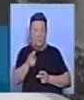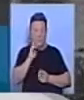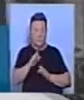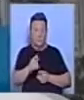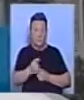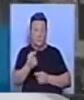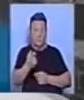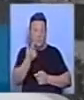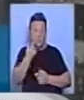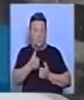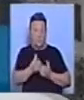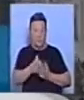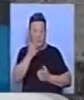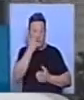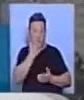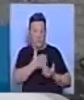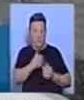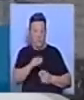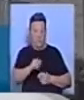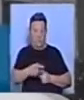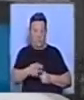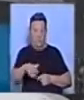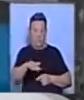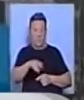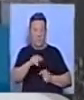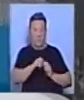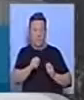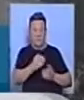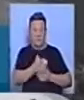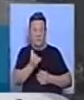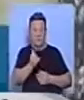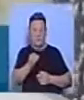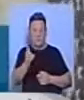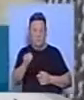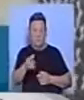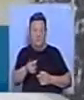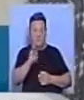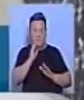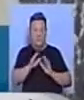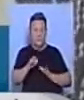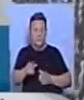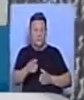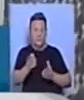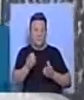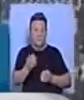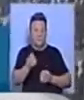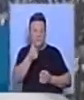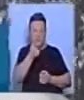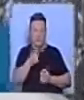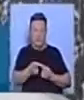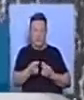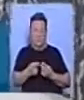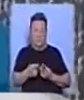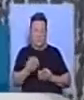dá a conhecer toda a história deste lugar uma história que vai até ao século 20 região uma exposição muito recheada de